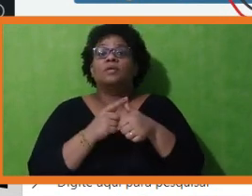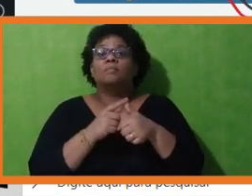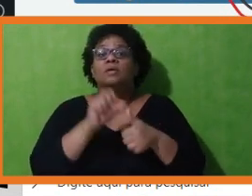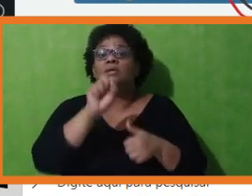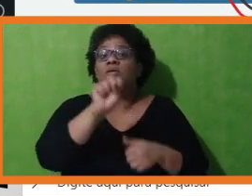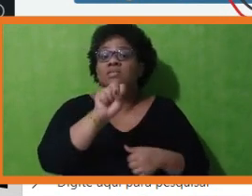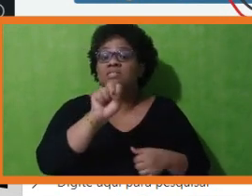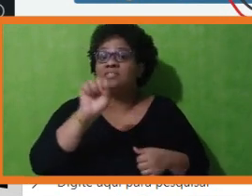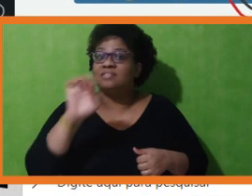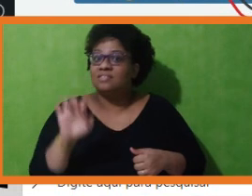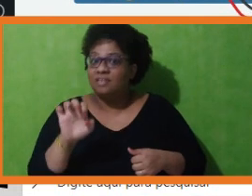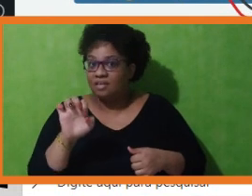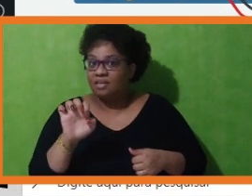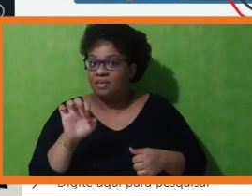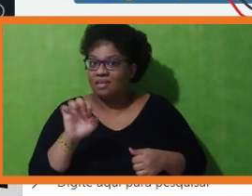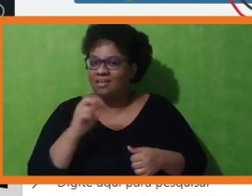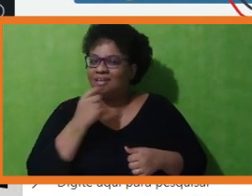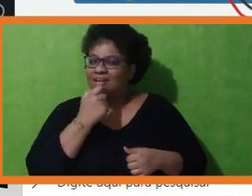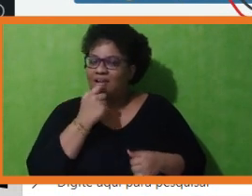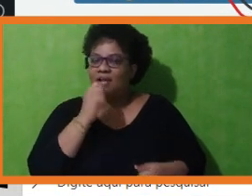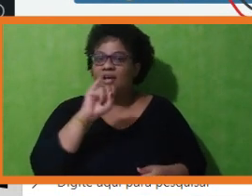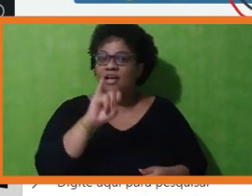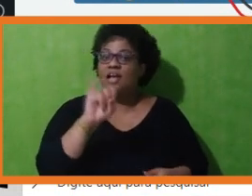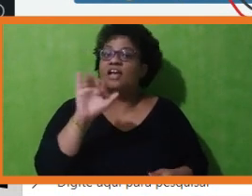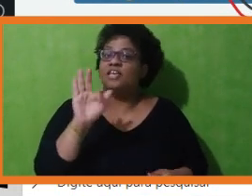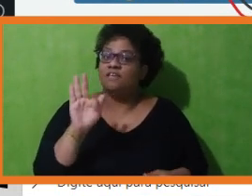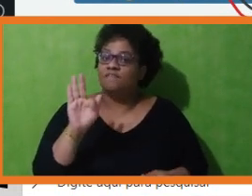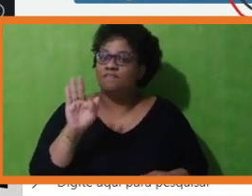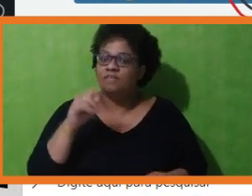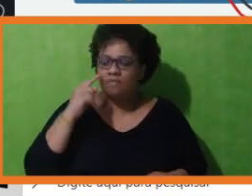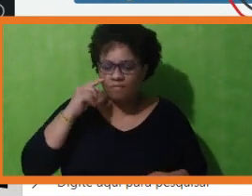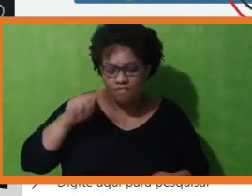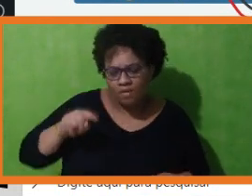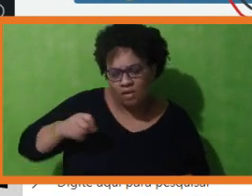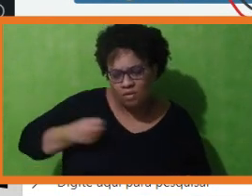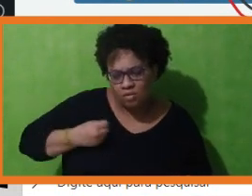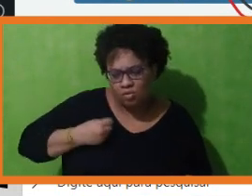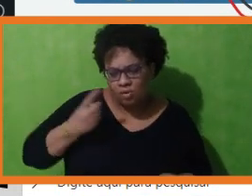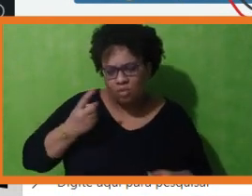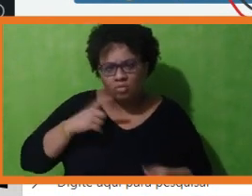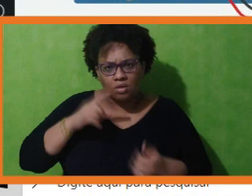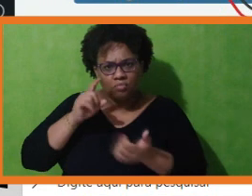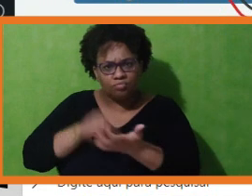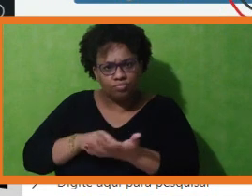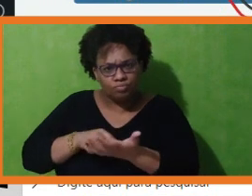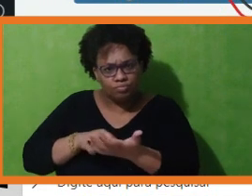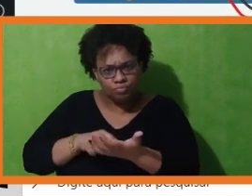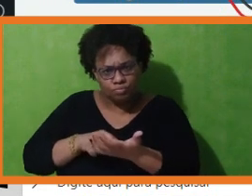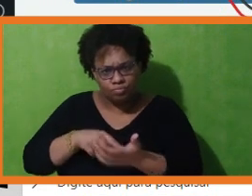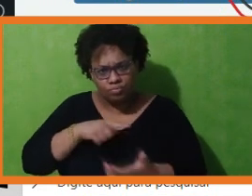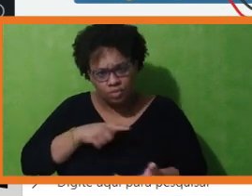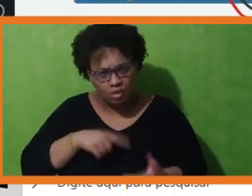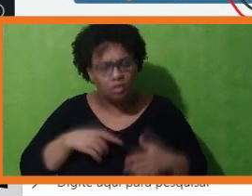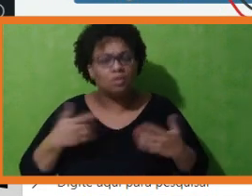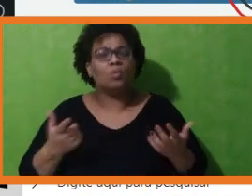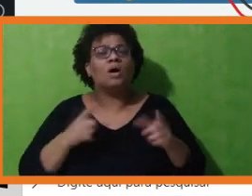Nosso primeiro se, a estrutura if. Eu quero verificar se o botão 1 está pressionado, se o botão 1